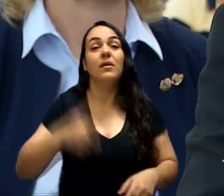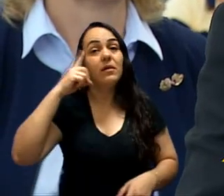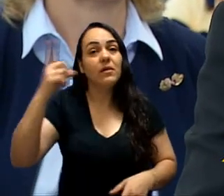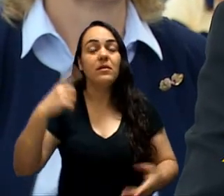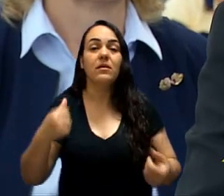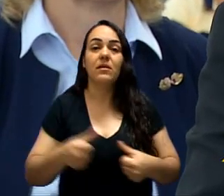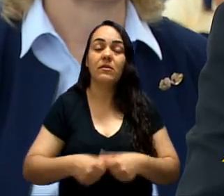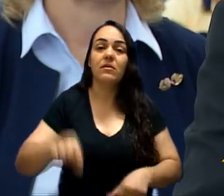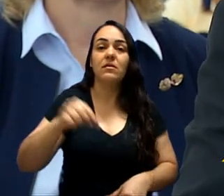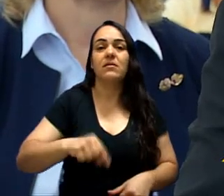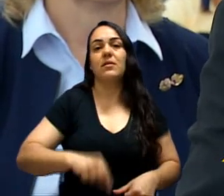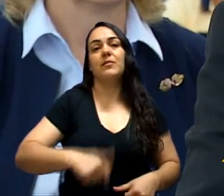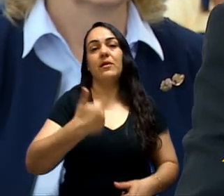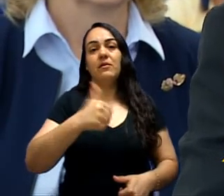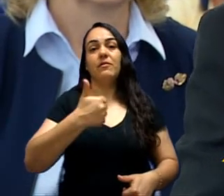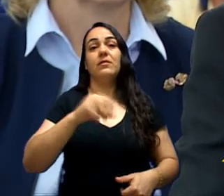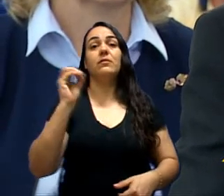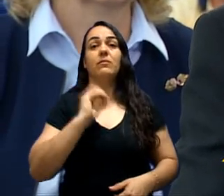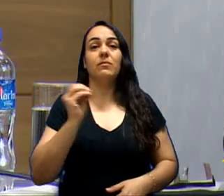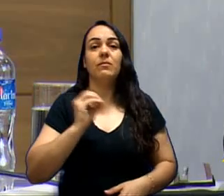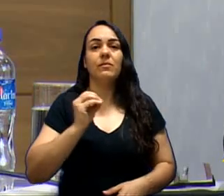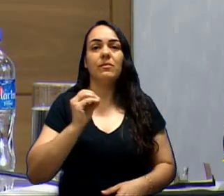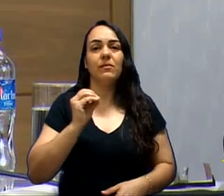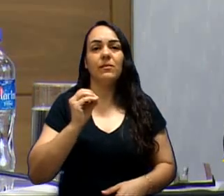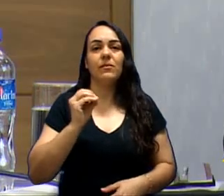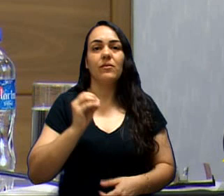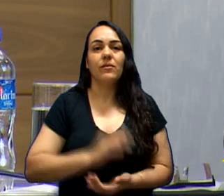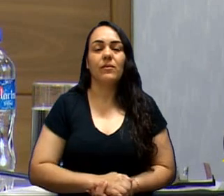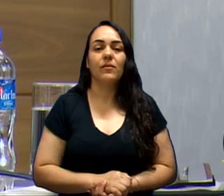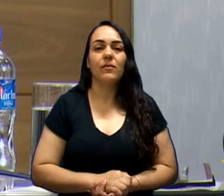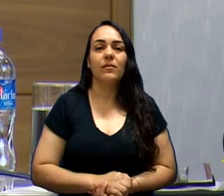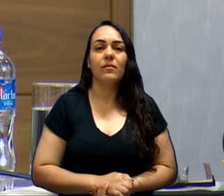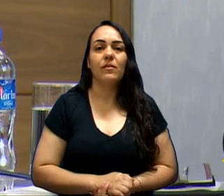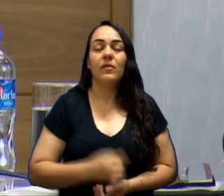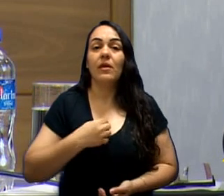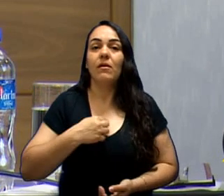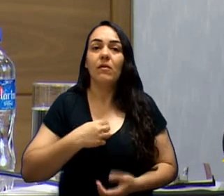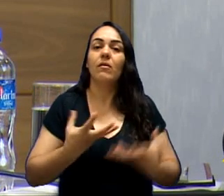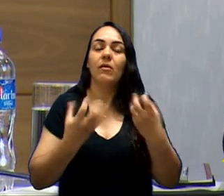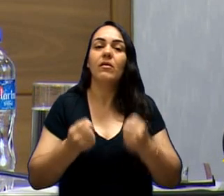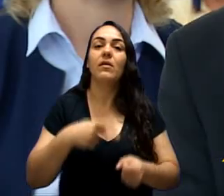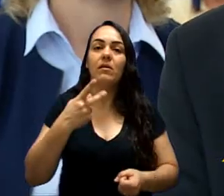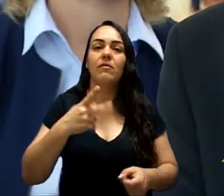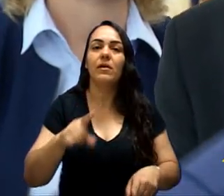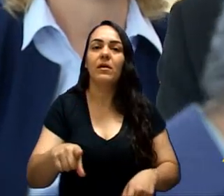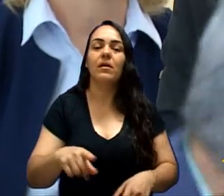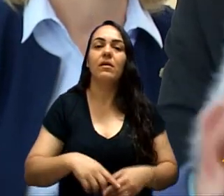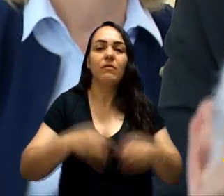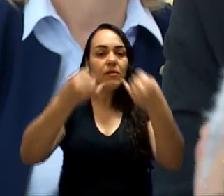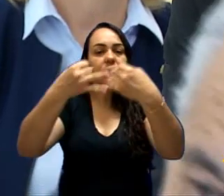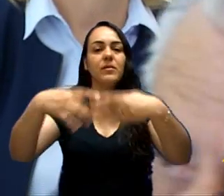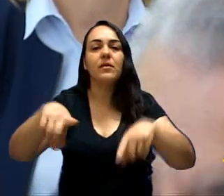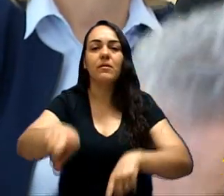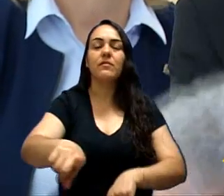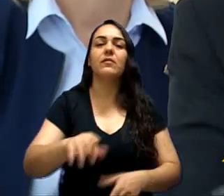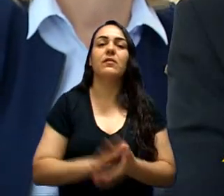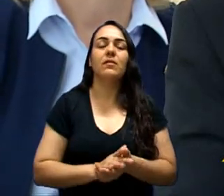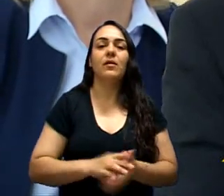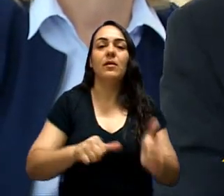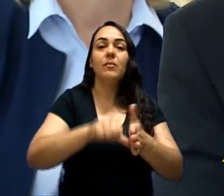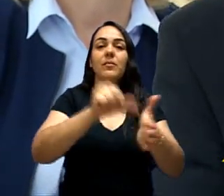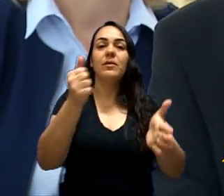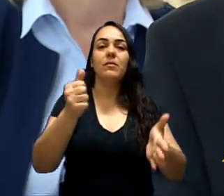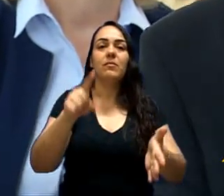hoje? 22. 22 de outubro. Eu tenho uma solução para o senhor. Por favor, eu quero uma posição